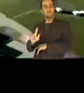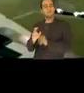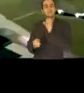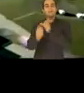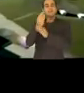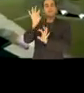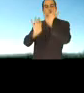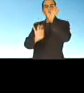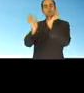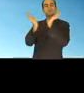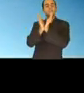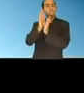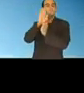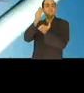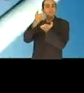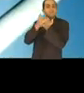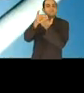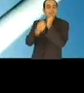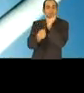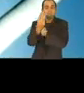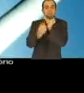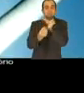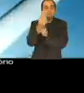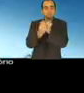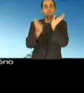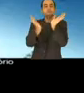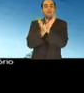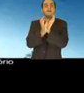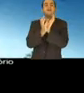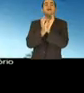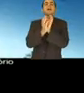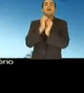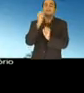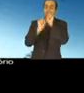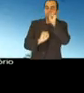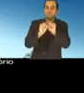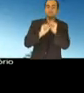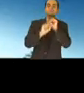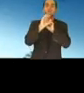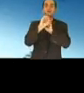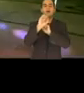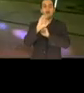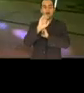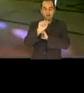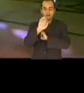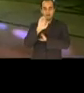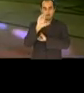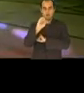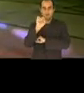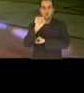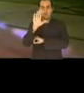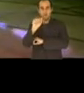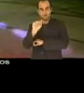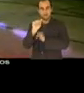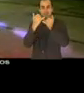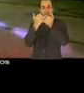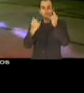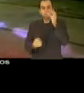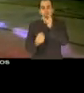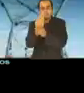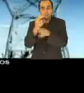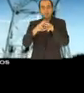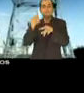Sul, implantei projetos pioneiros, como esse parque eólico em Osório, um dos maiores do mundo.